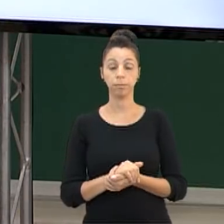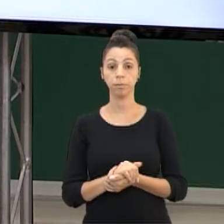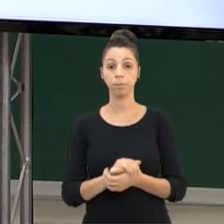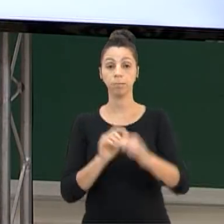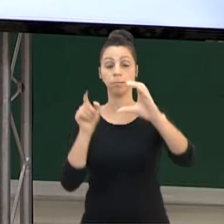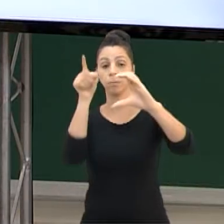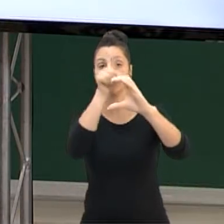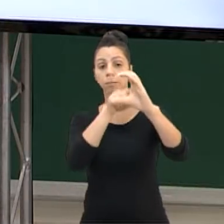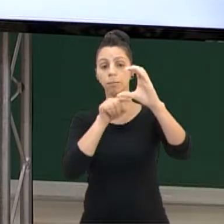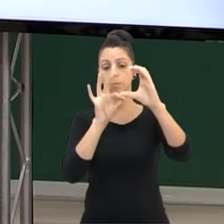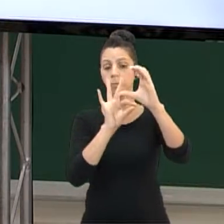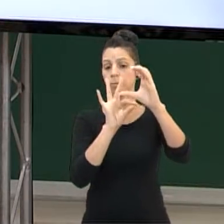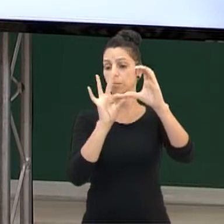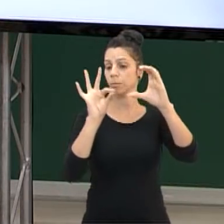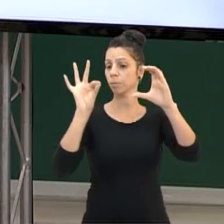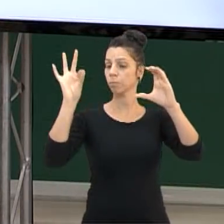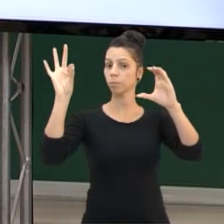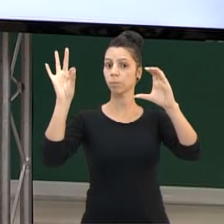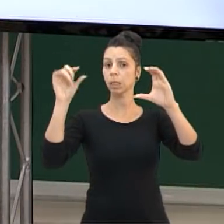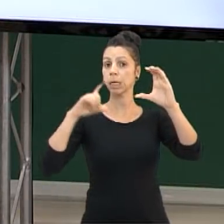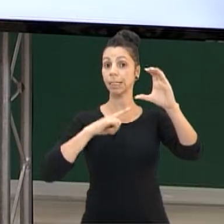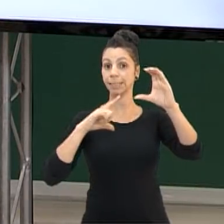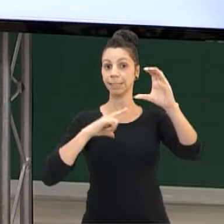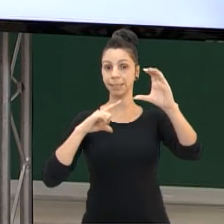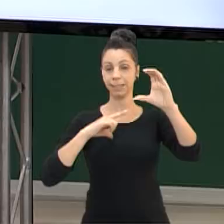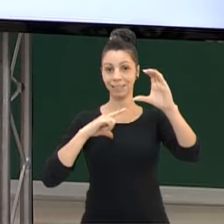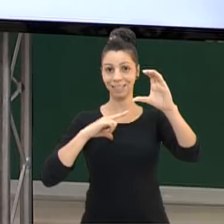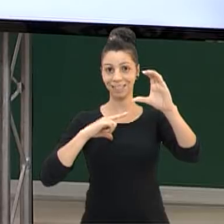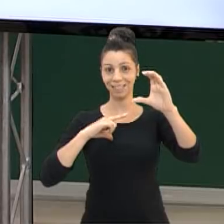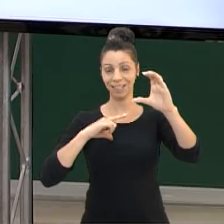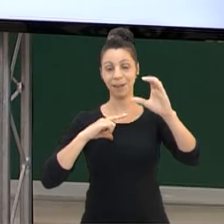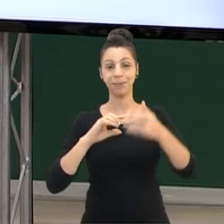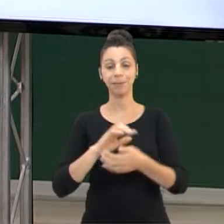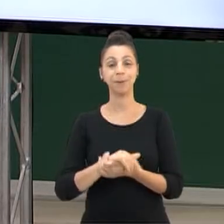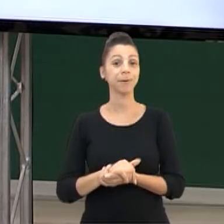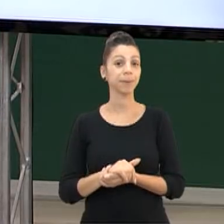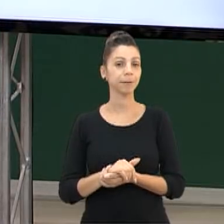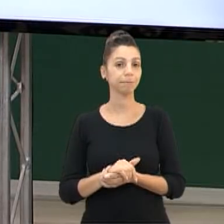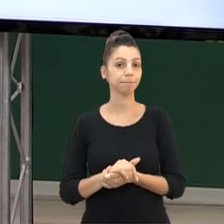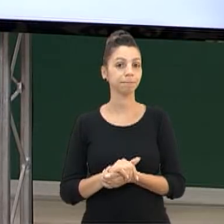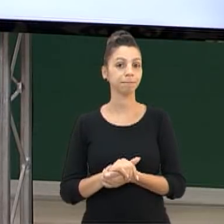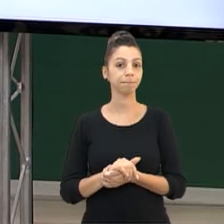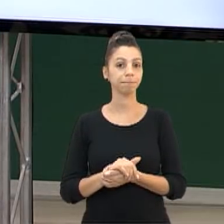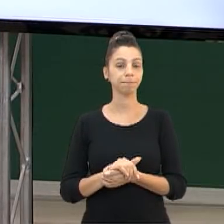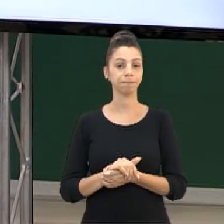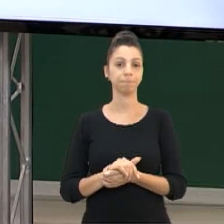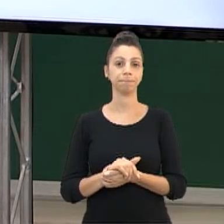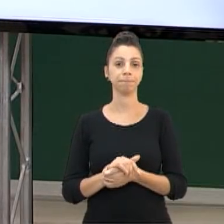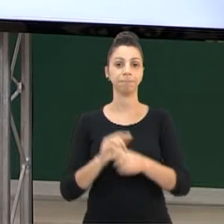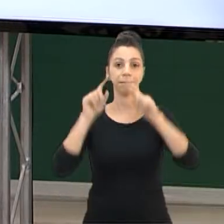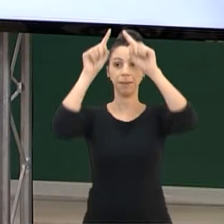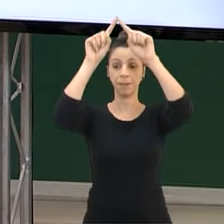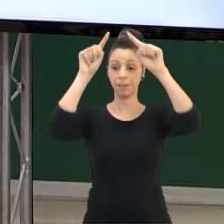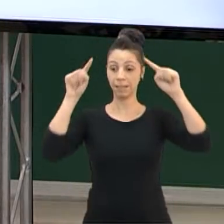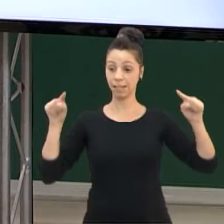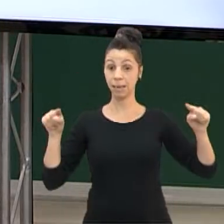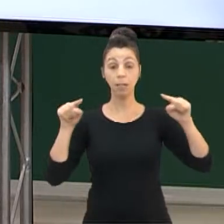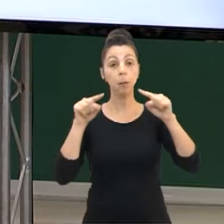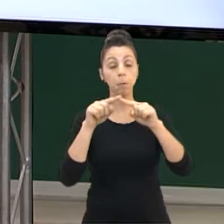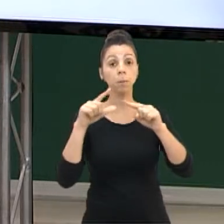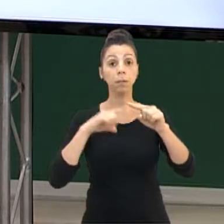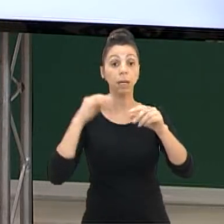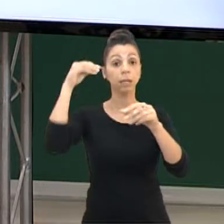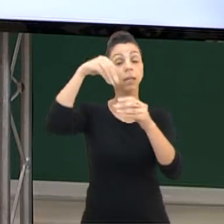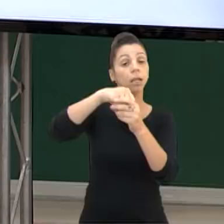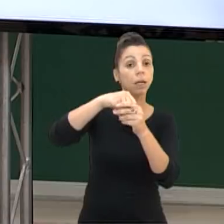exemplo, existe um triângulo. Agora, qual é o triângulo? Ah, você vai dizer para mim,